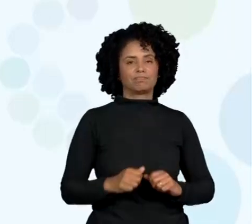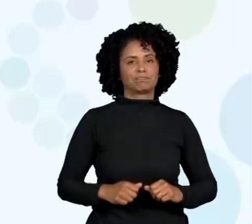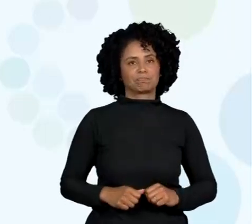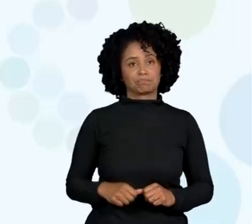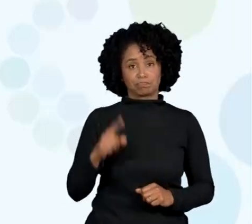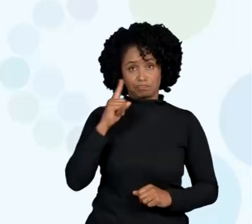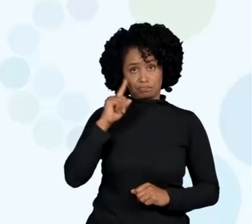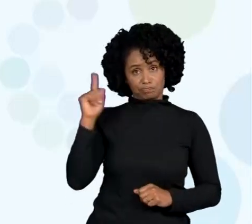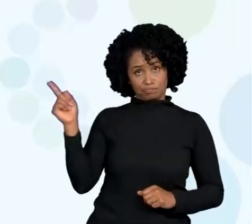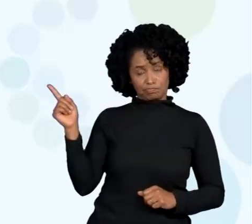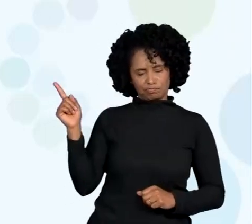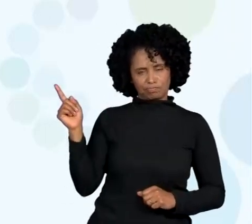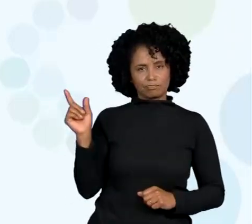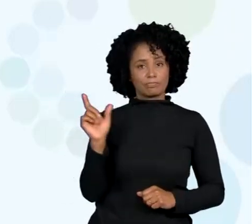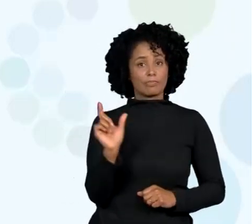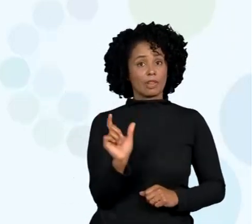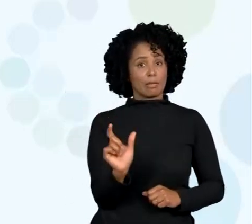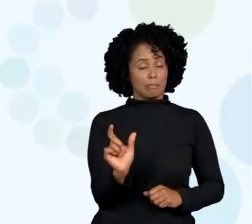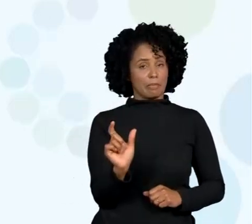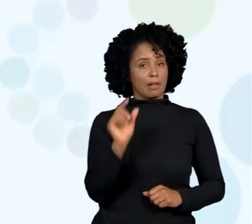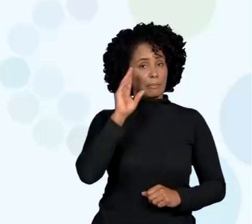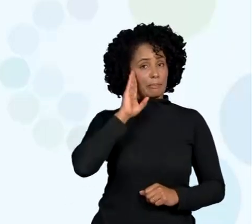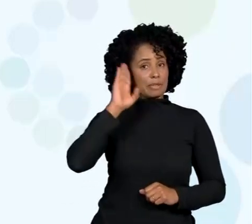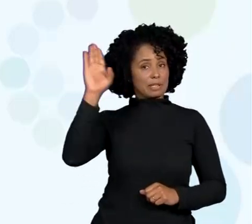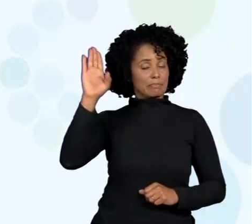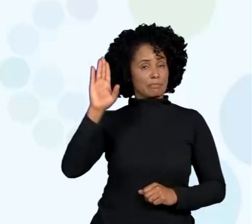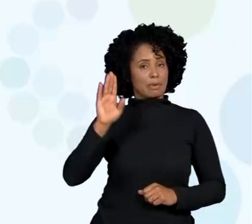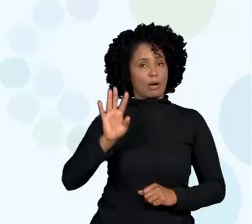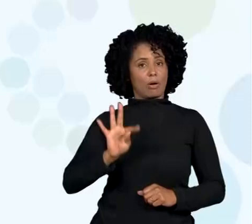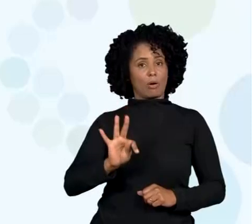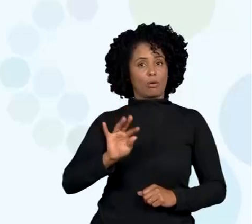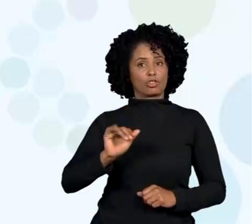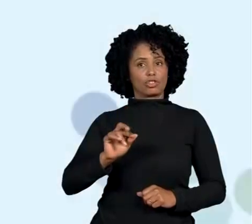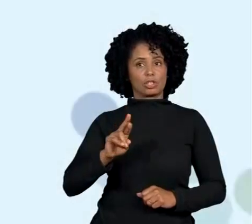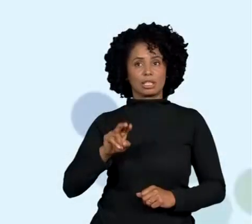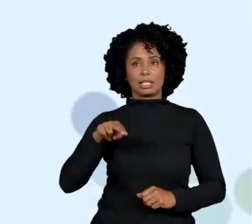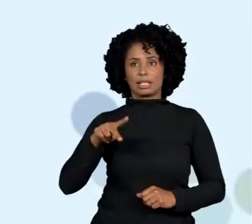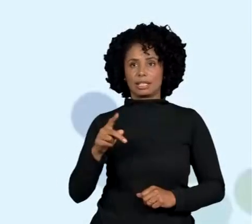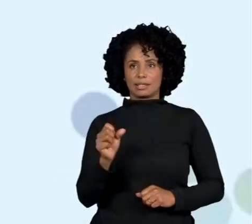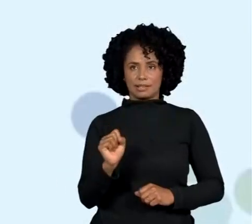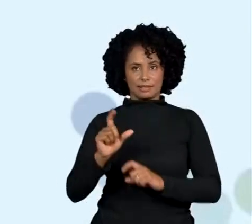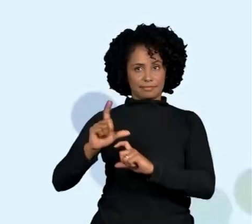nossa palavra-chave da aula são as tirinhas.